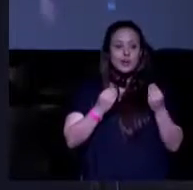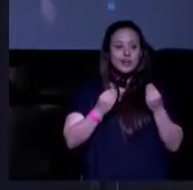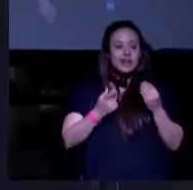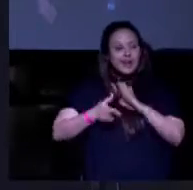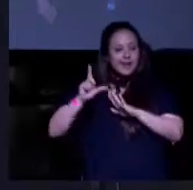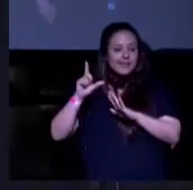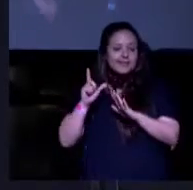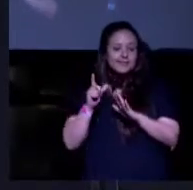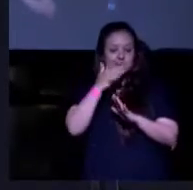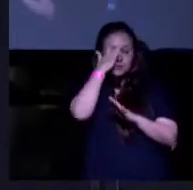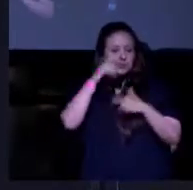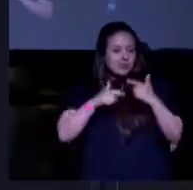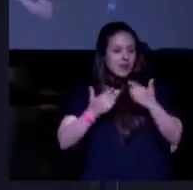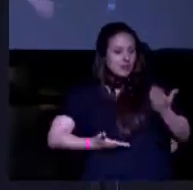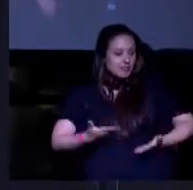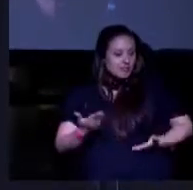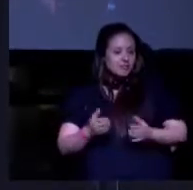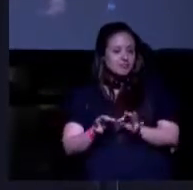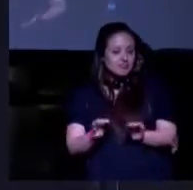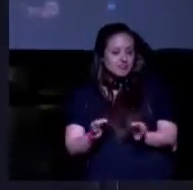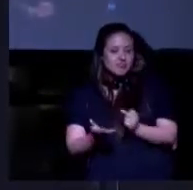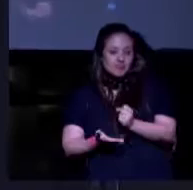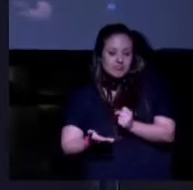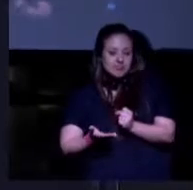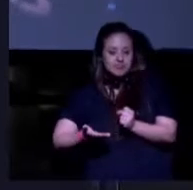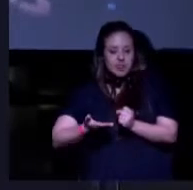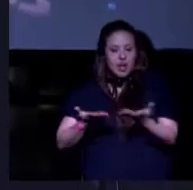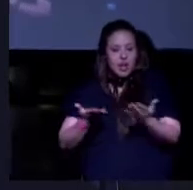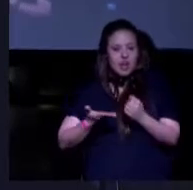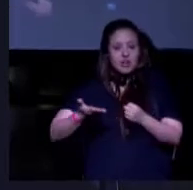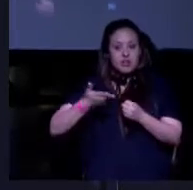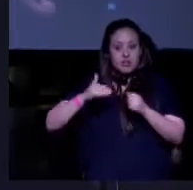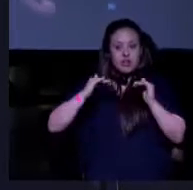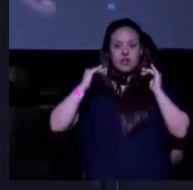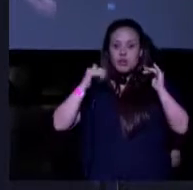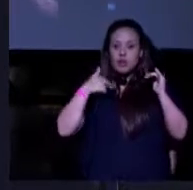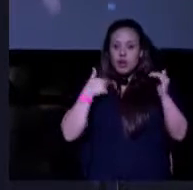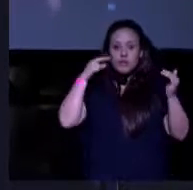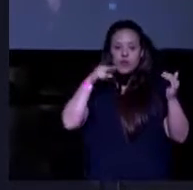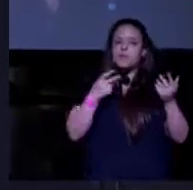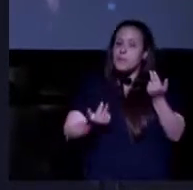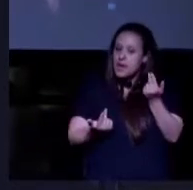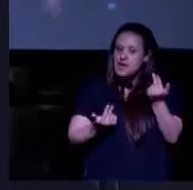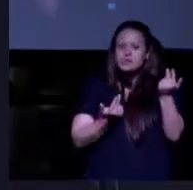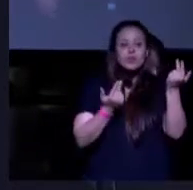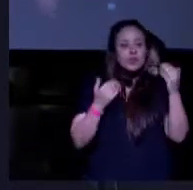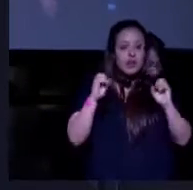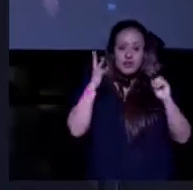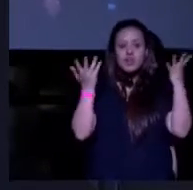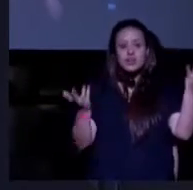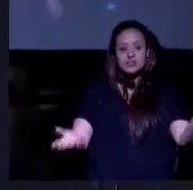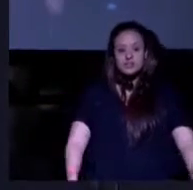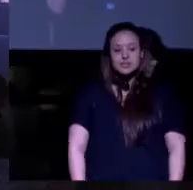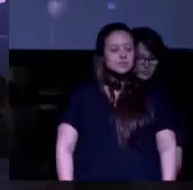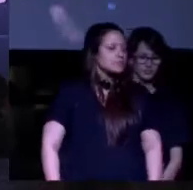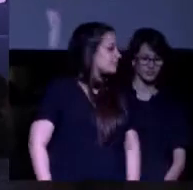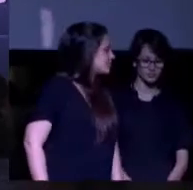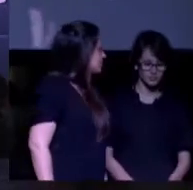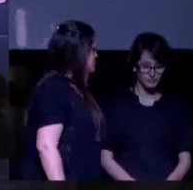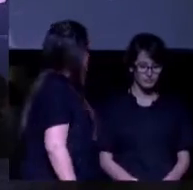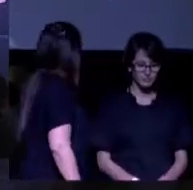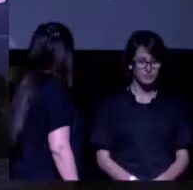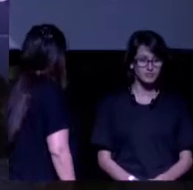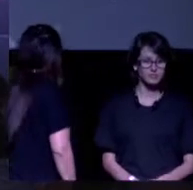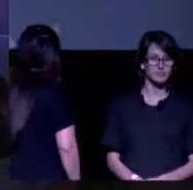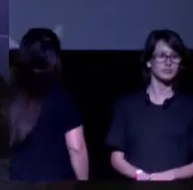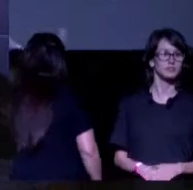a gente apoia então felicidade não esquecemos nela ae show de mais há a gente tem uma